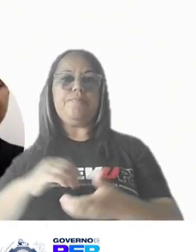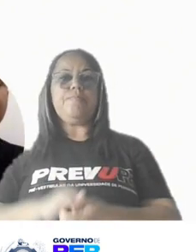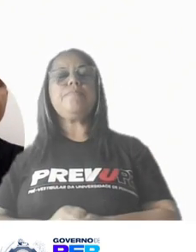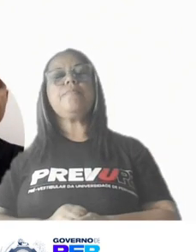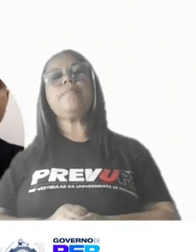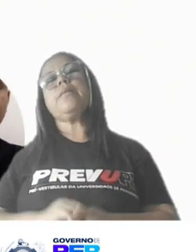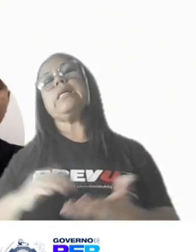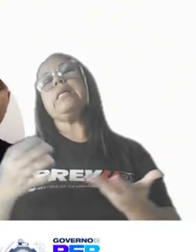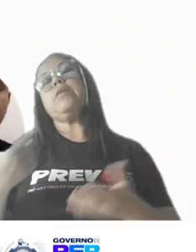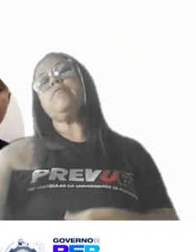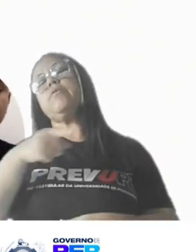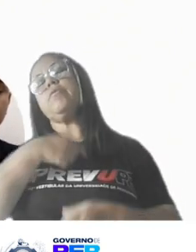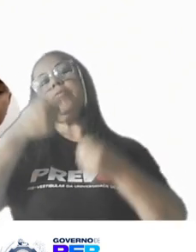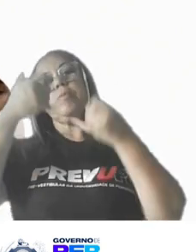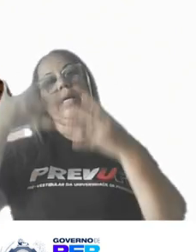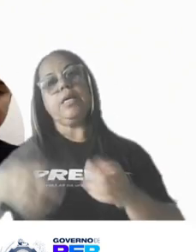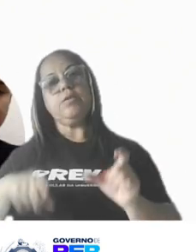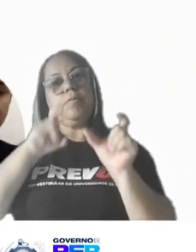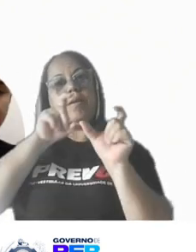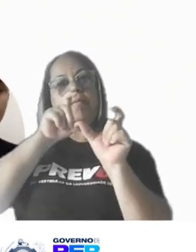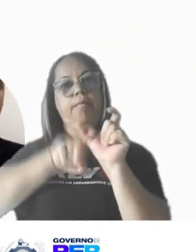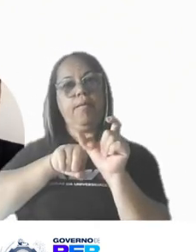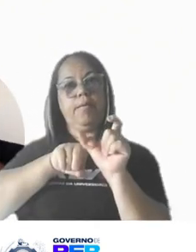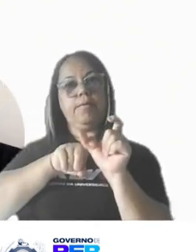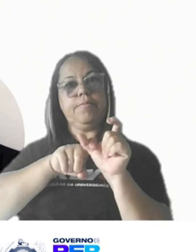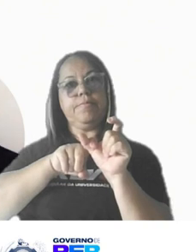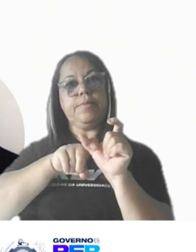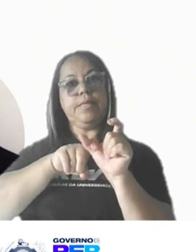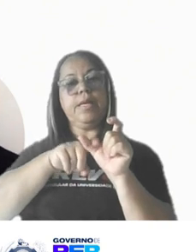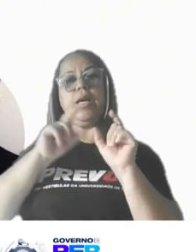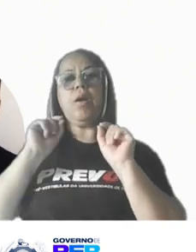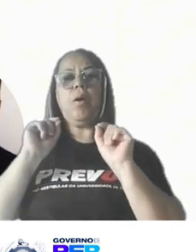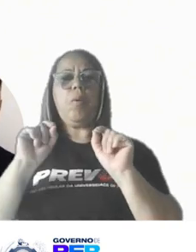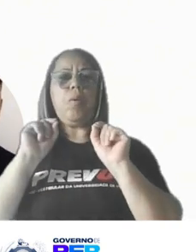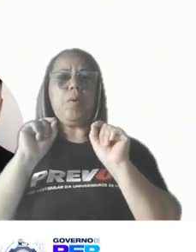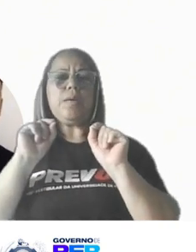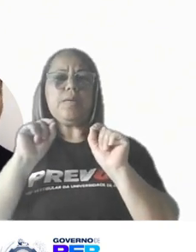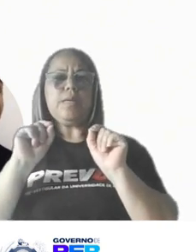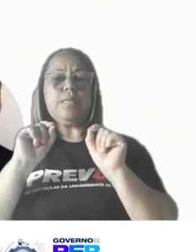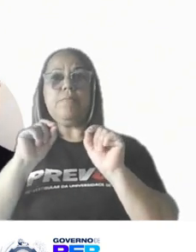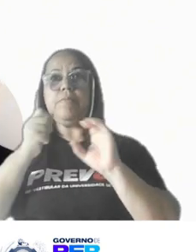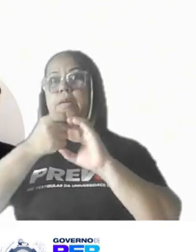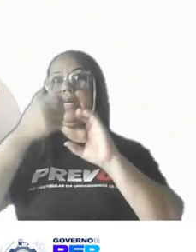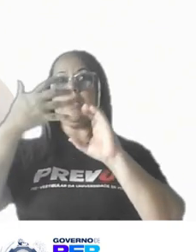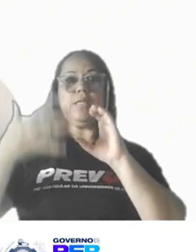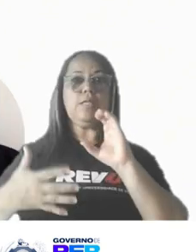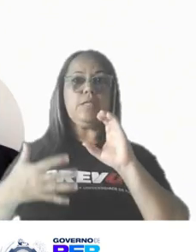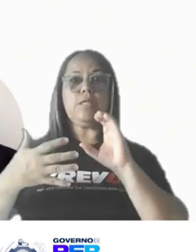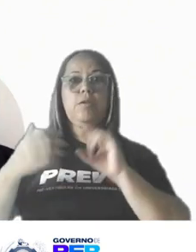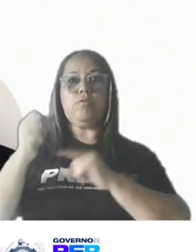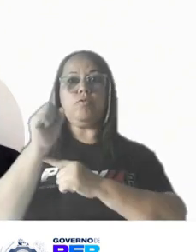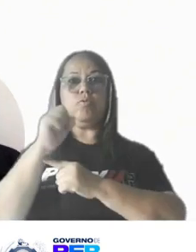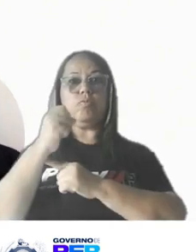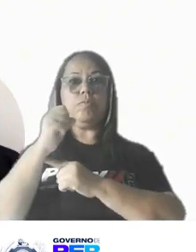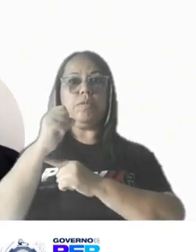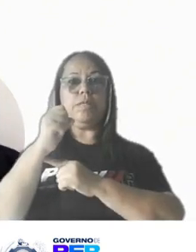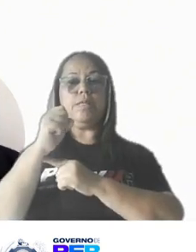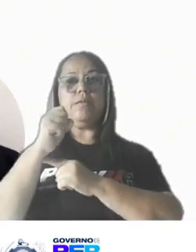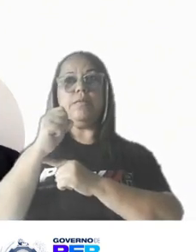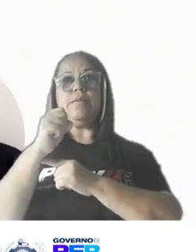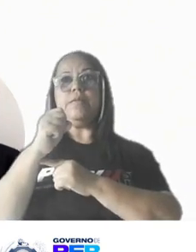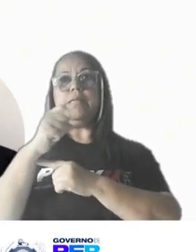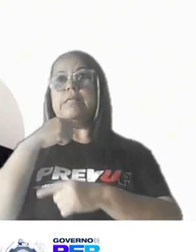E aí, a gente fala sobre o adjunto adnominal. O adjunto adnominal tem por finalidade caracterizar um substantivo sem